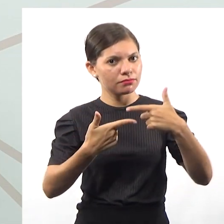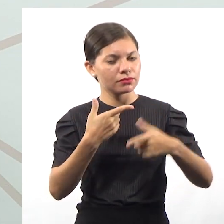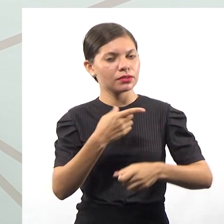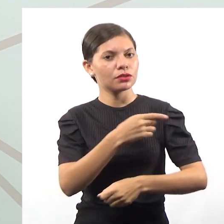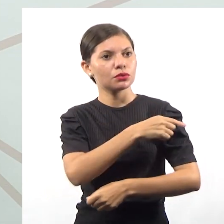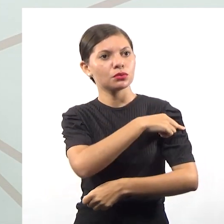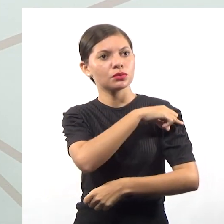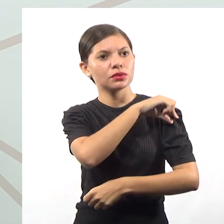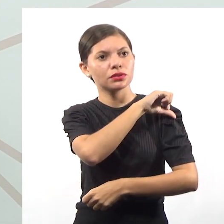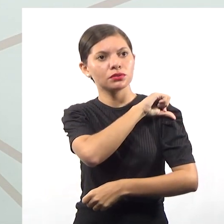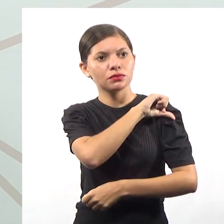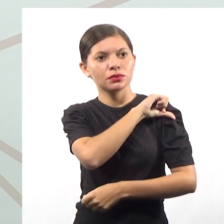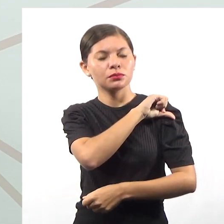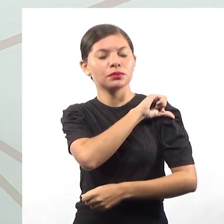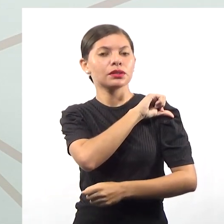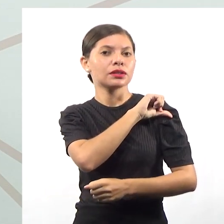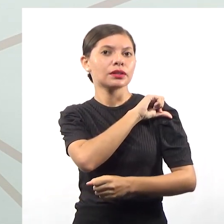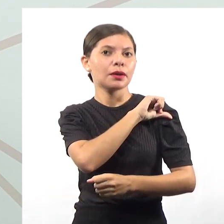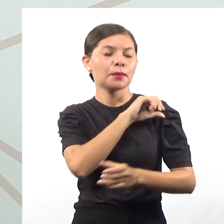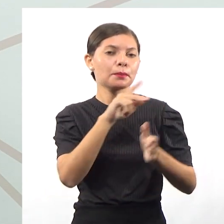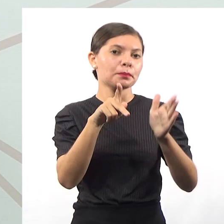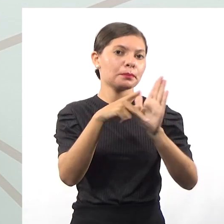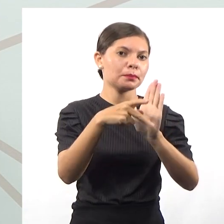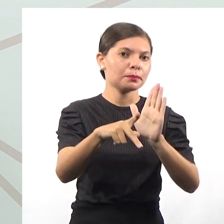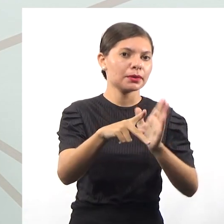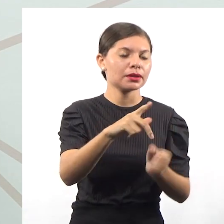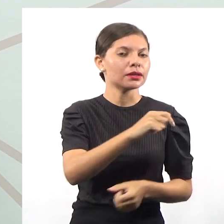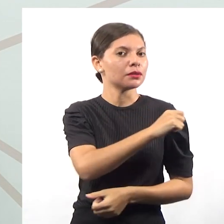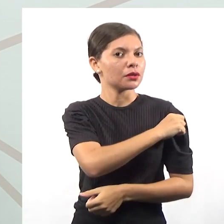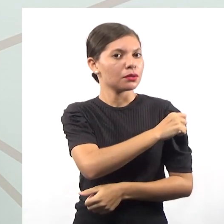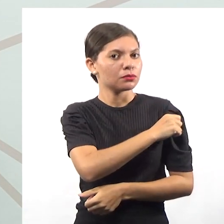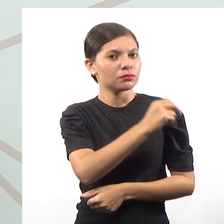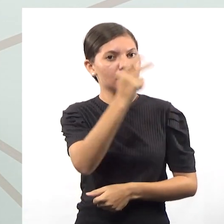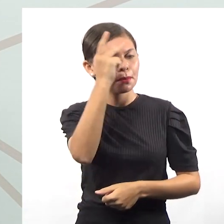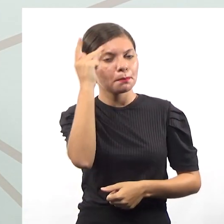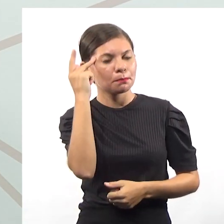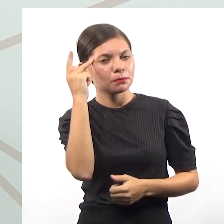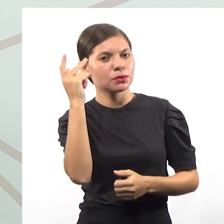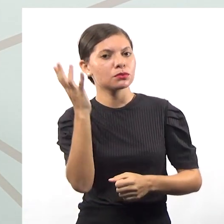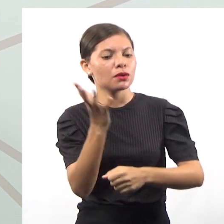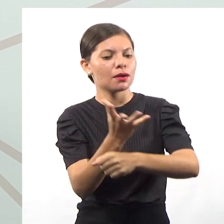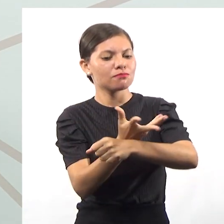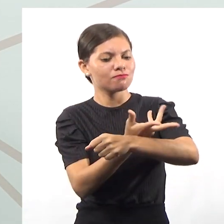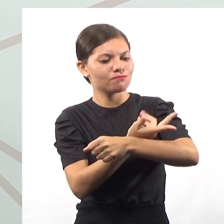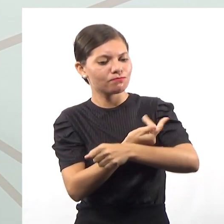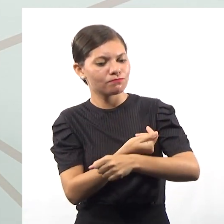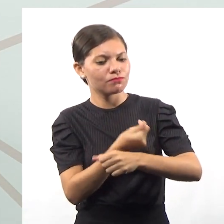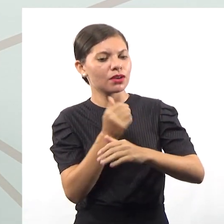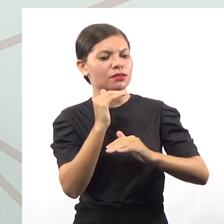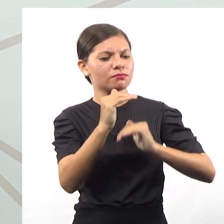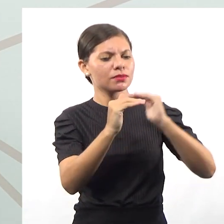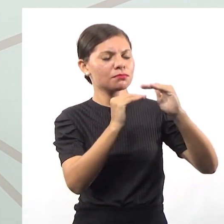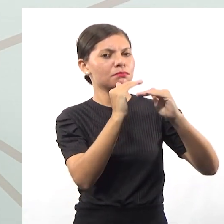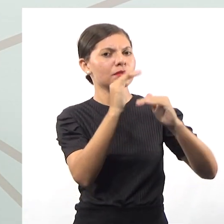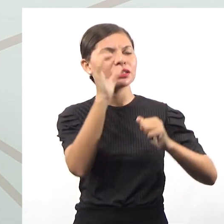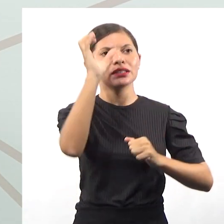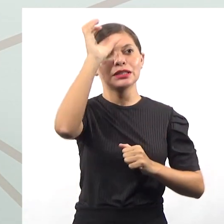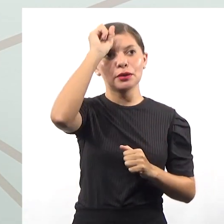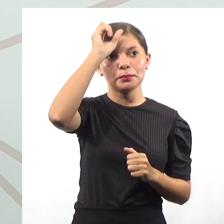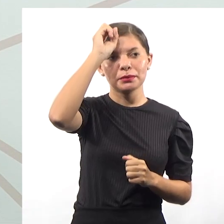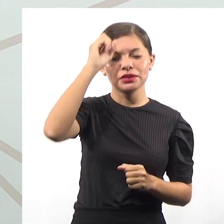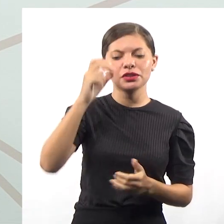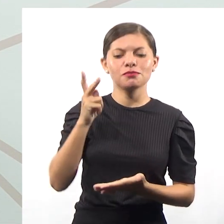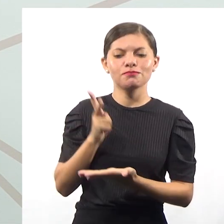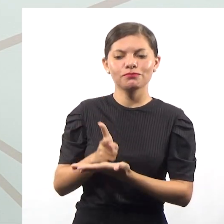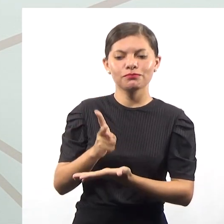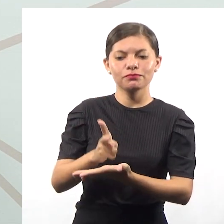trabalhadas no ensino fundamental para que esse aluno, esse sujeito tenha a capacidade desenvolvida de